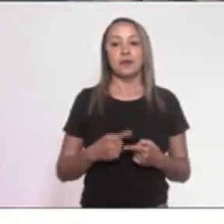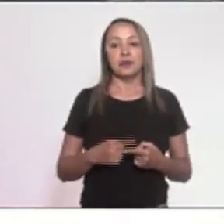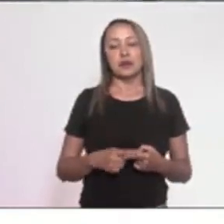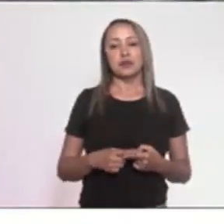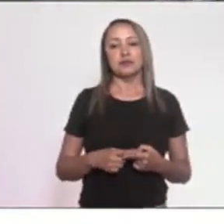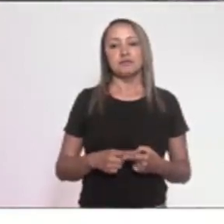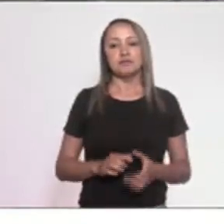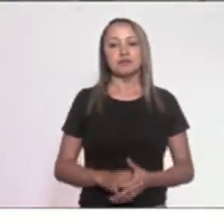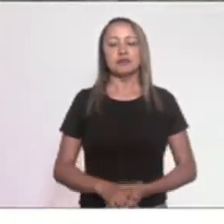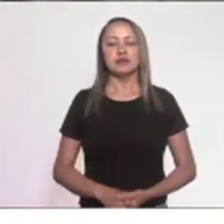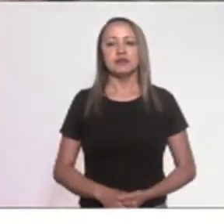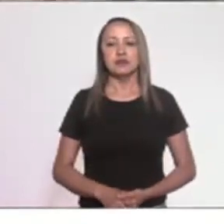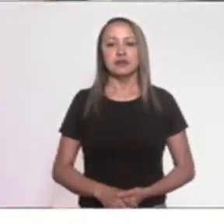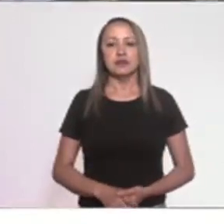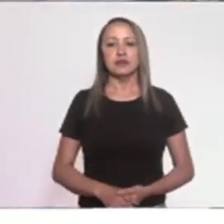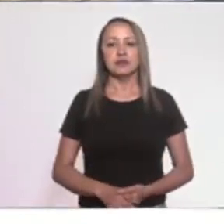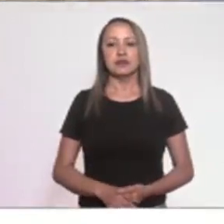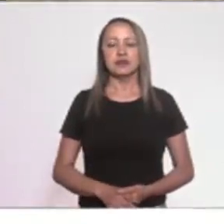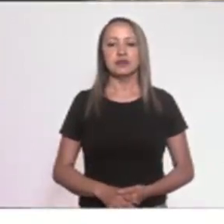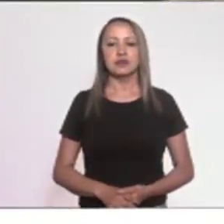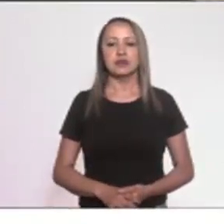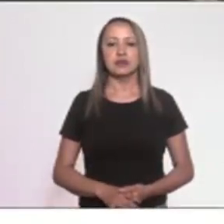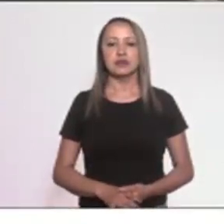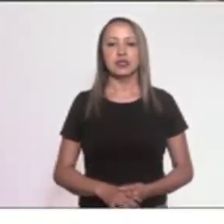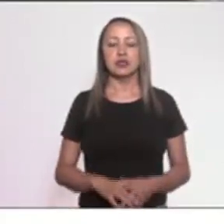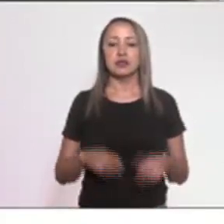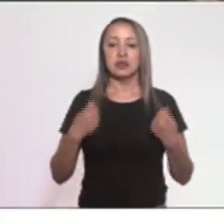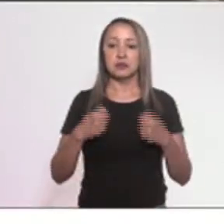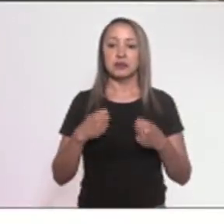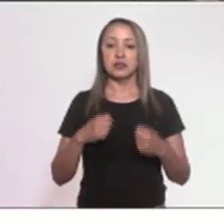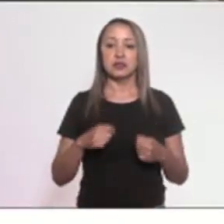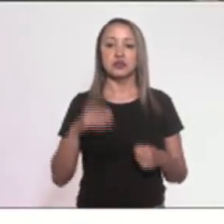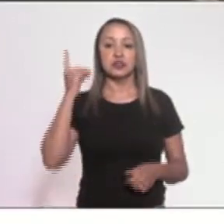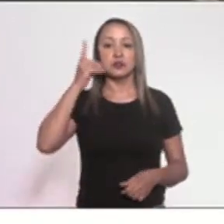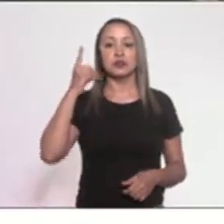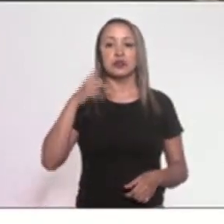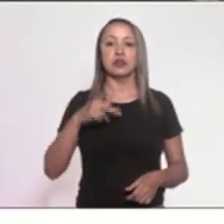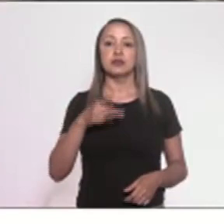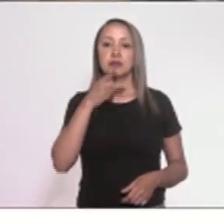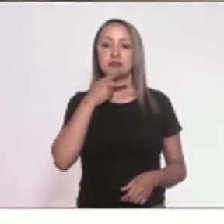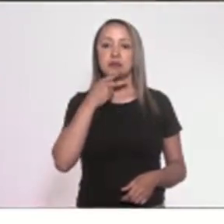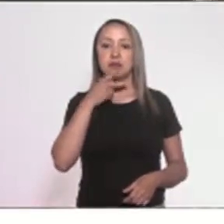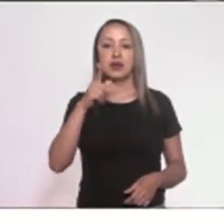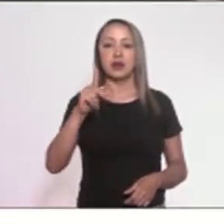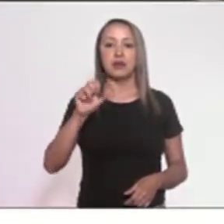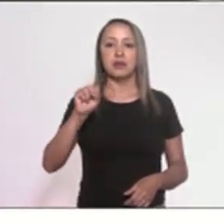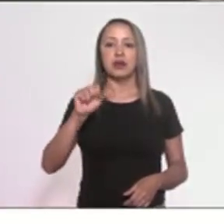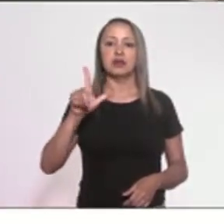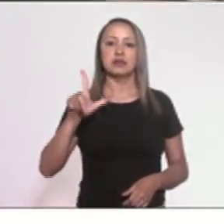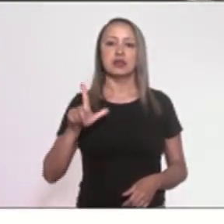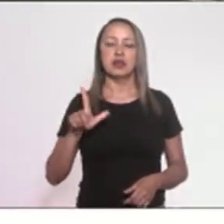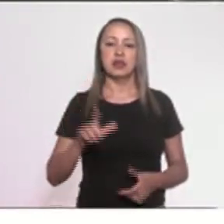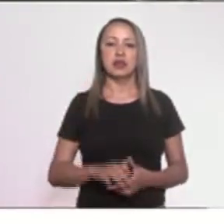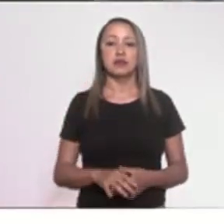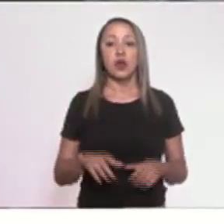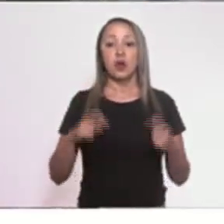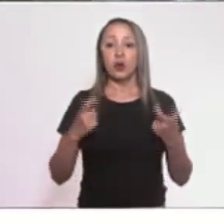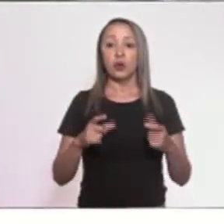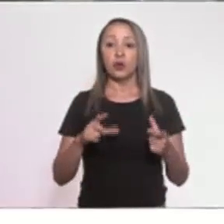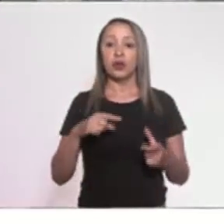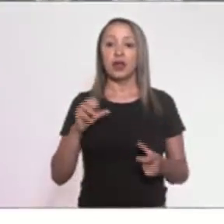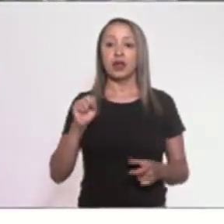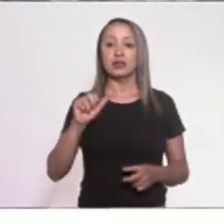robustecida pelos deputados do PSL. E, então, os espaços que nós